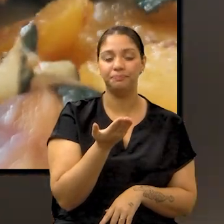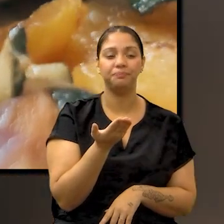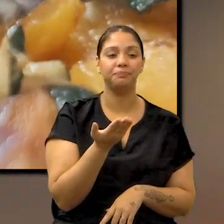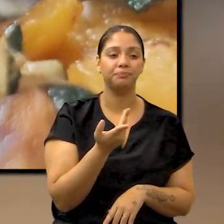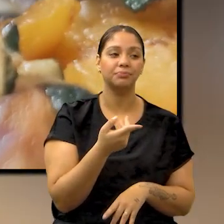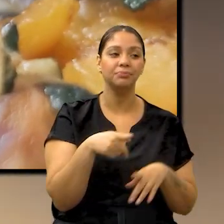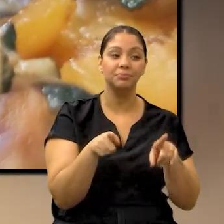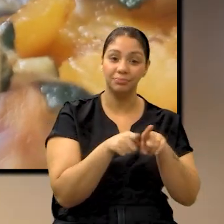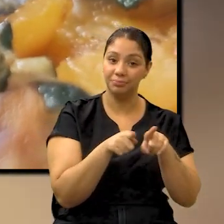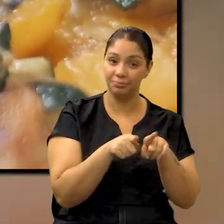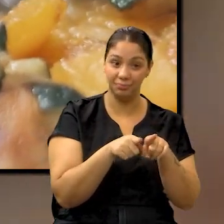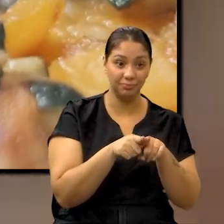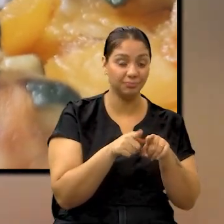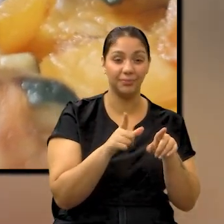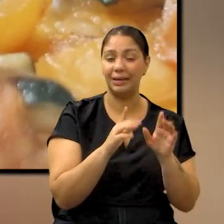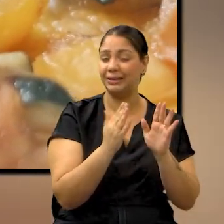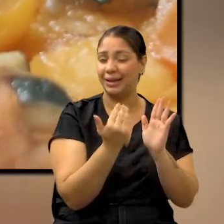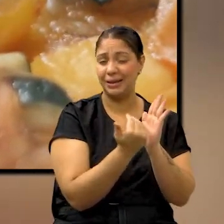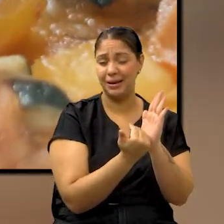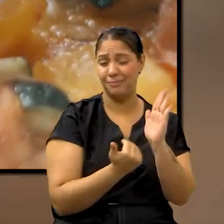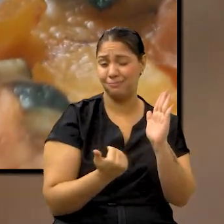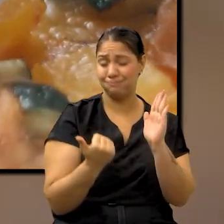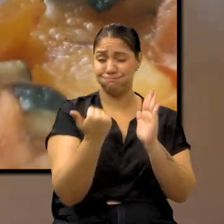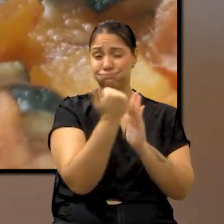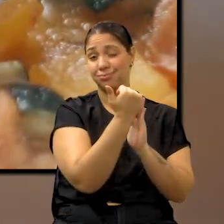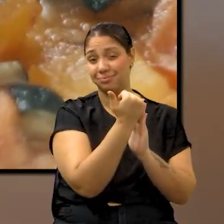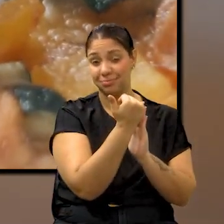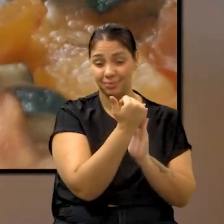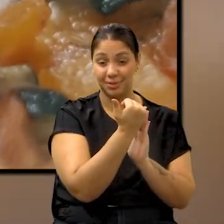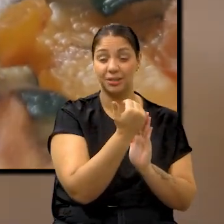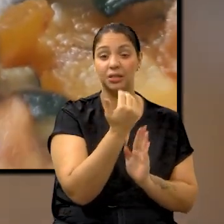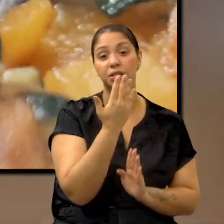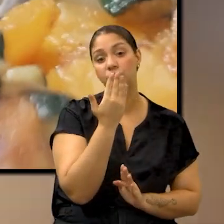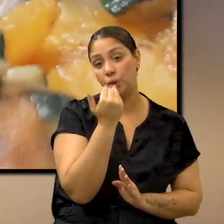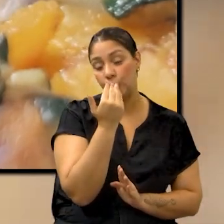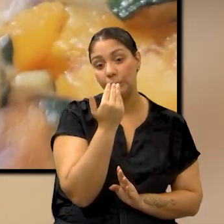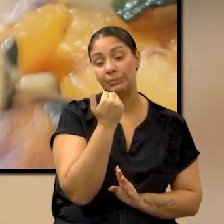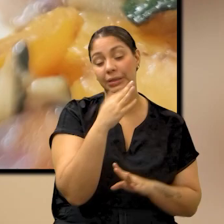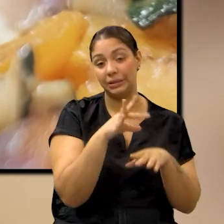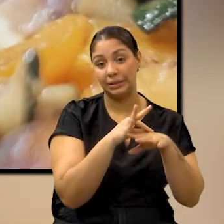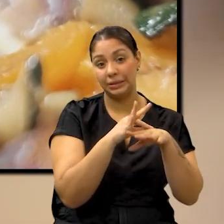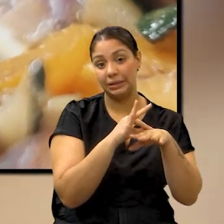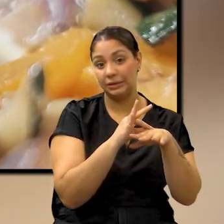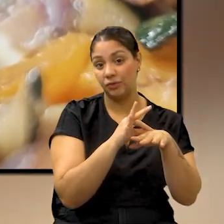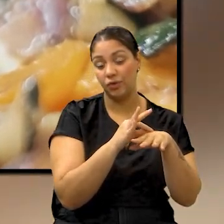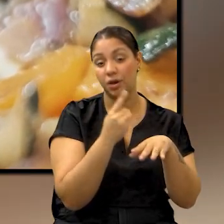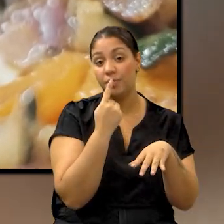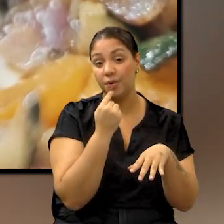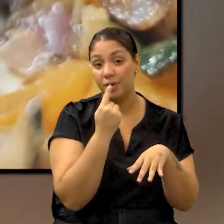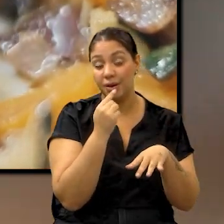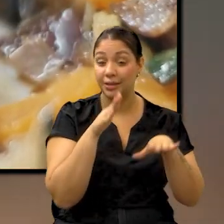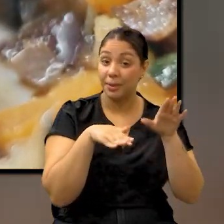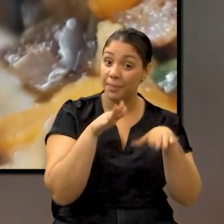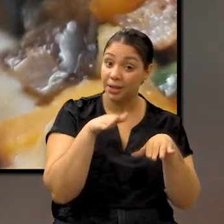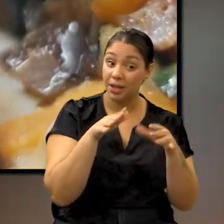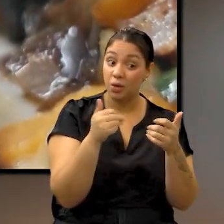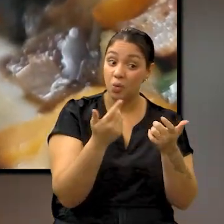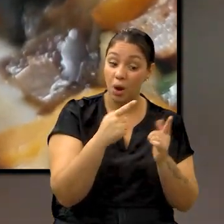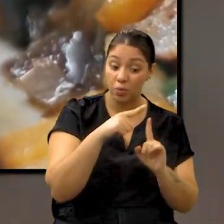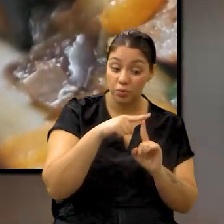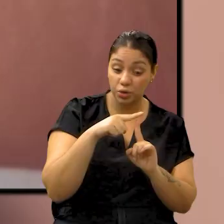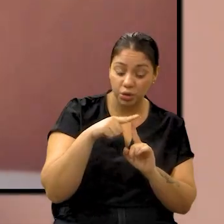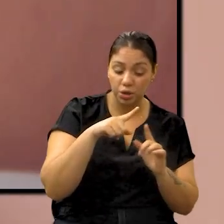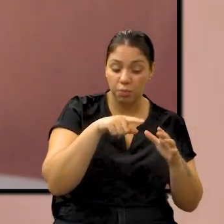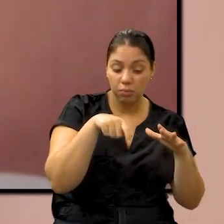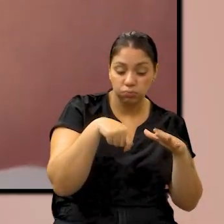refeição e acaba levando a um consumo exagerado, né, da carne vermelha. A carne vermelha, dependendo do